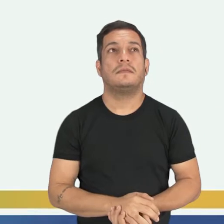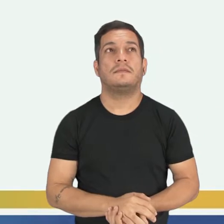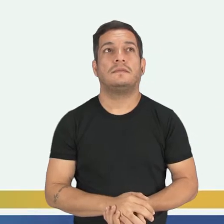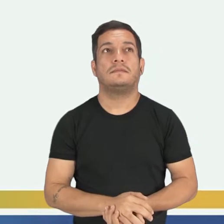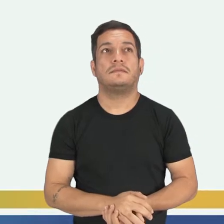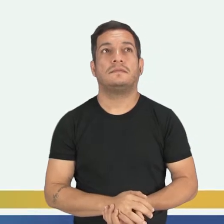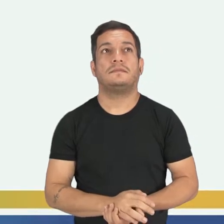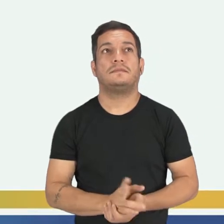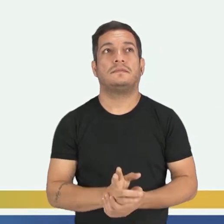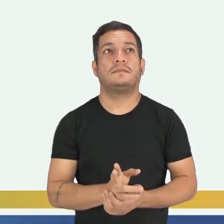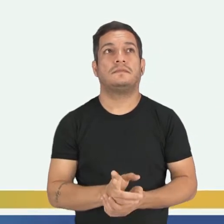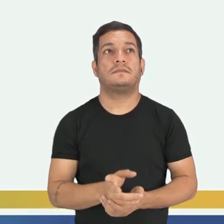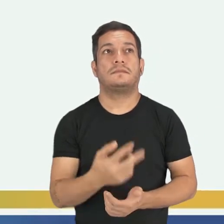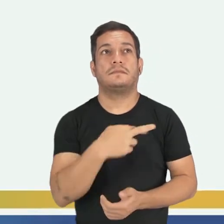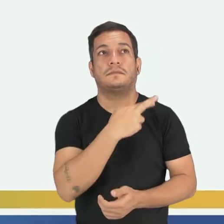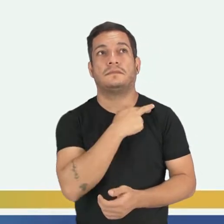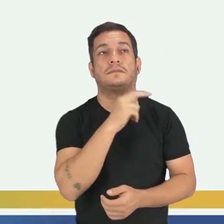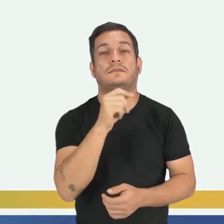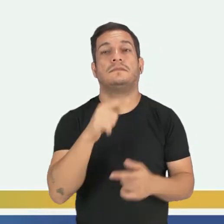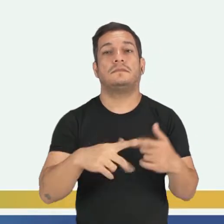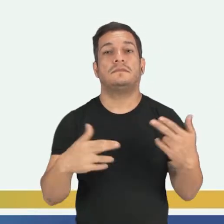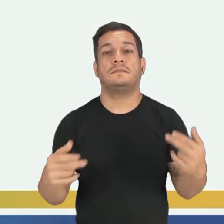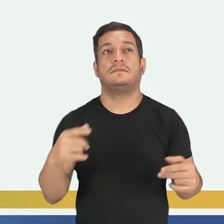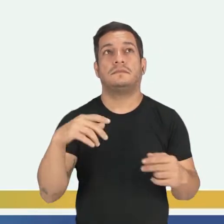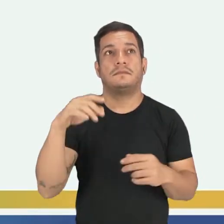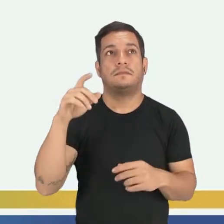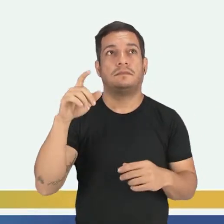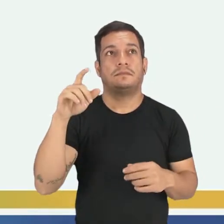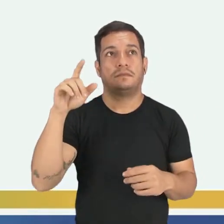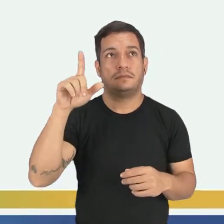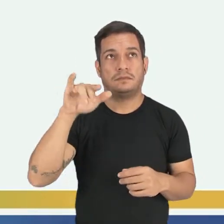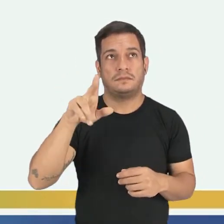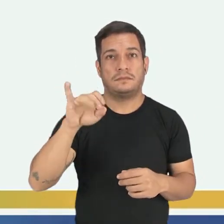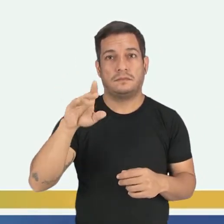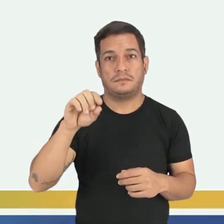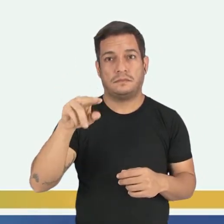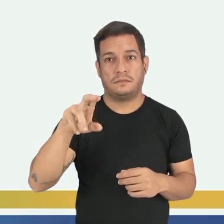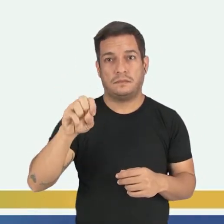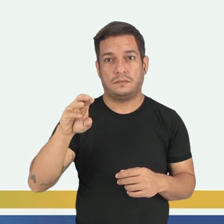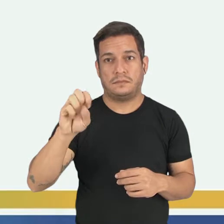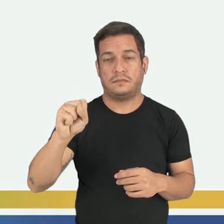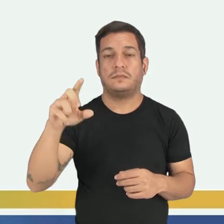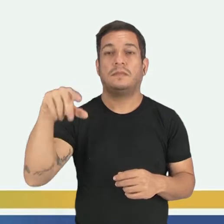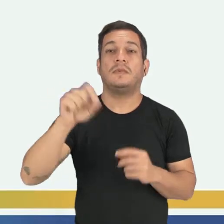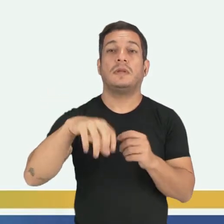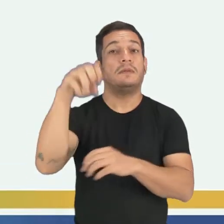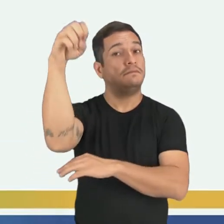A função dos objetos luminosos é nada mais, nada menos que iluminar.